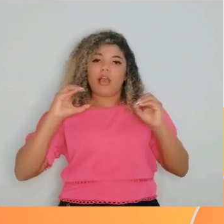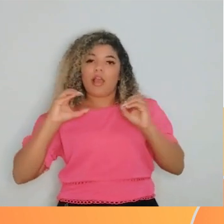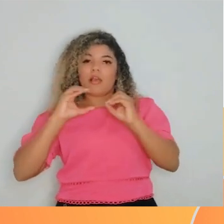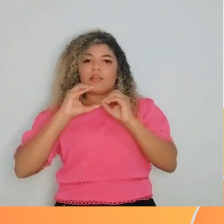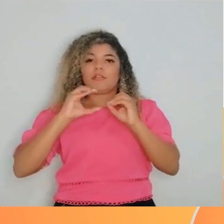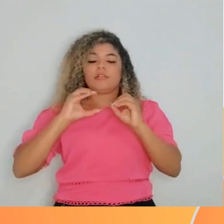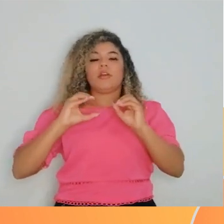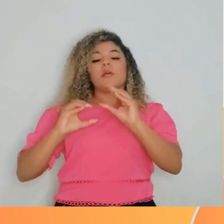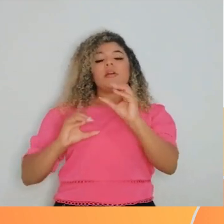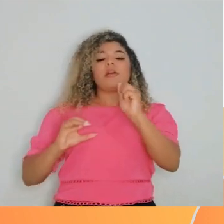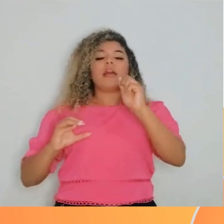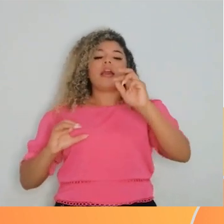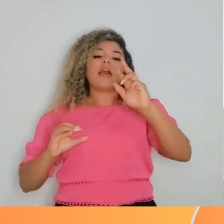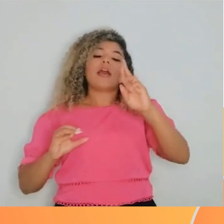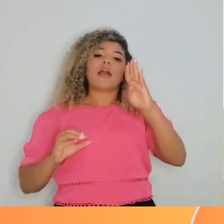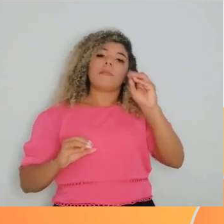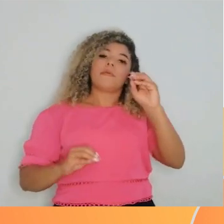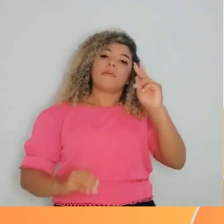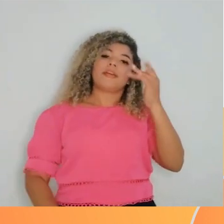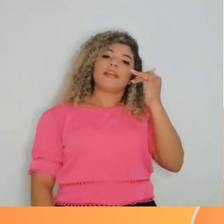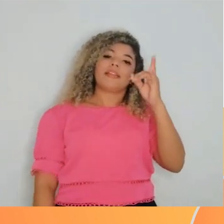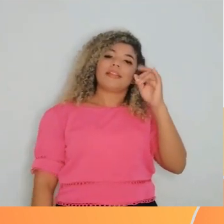Por isso, carboidratos.